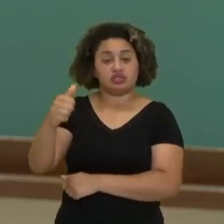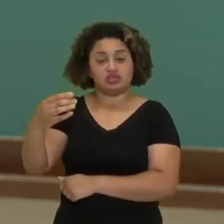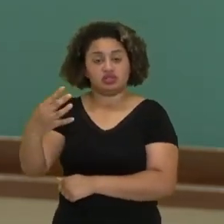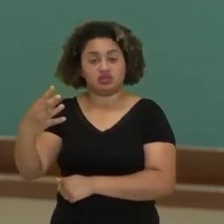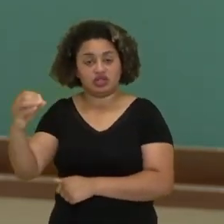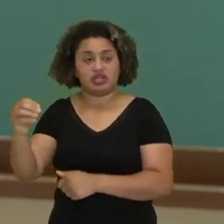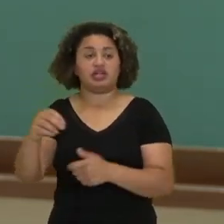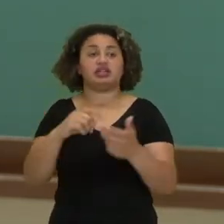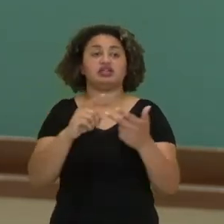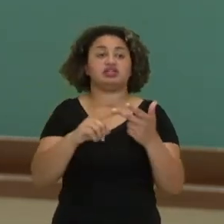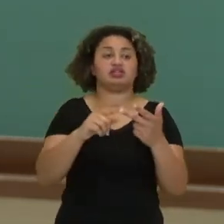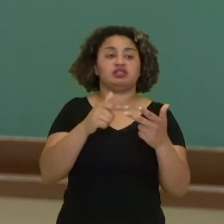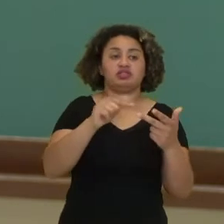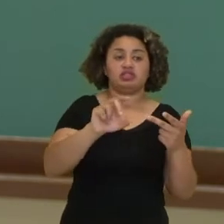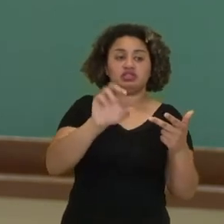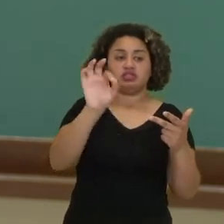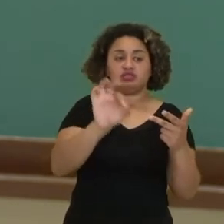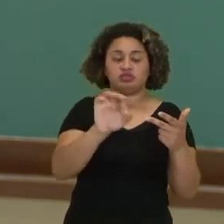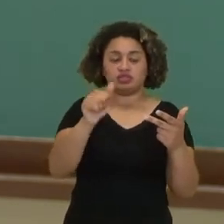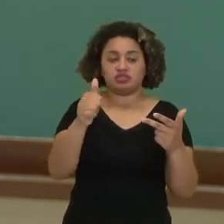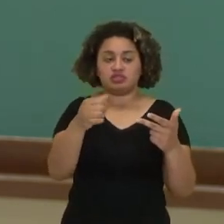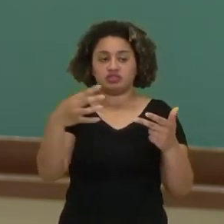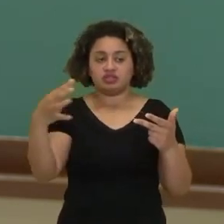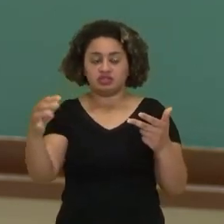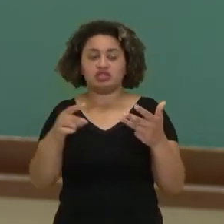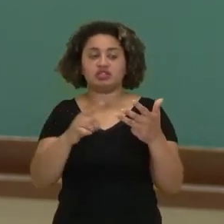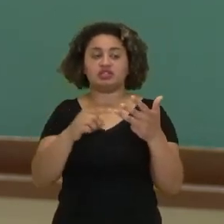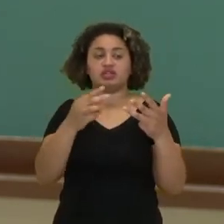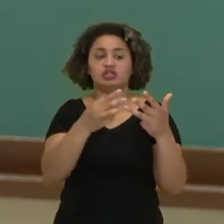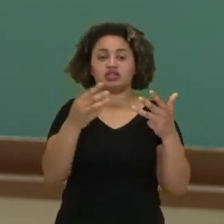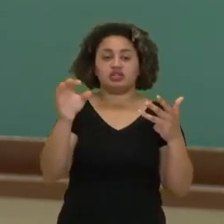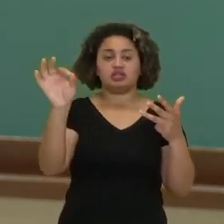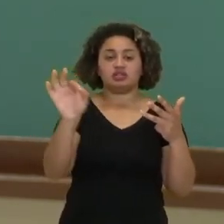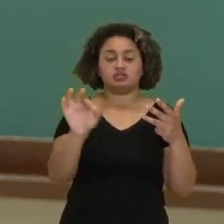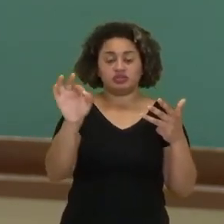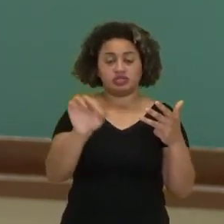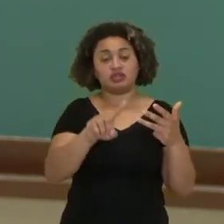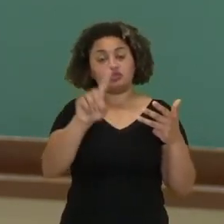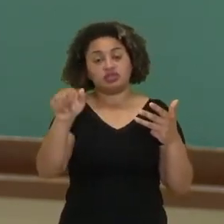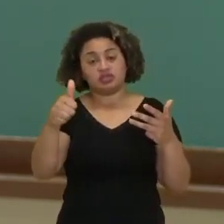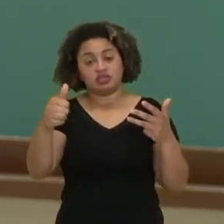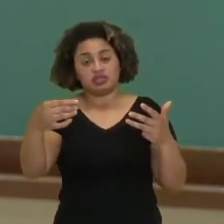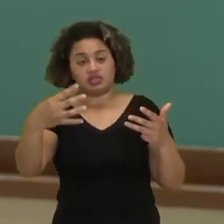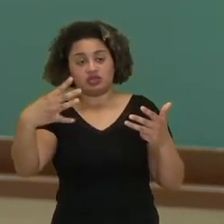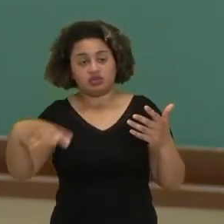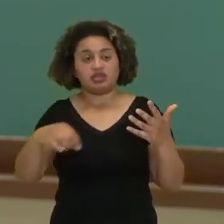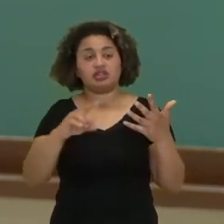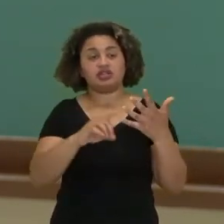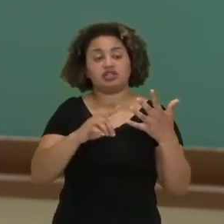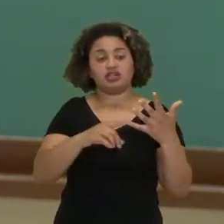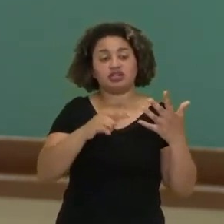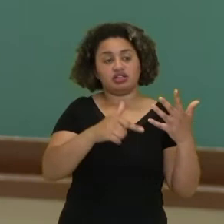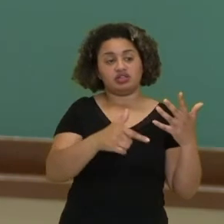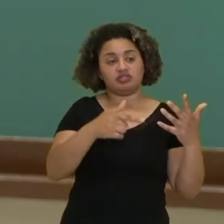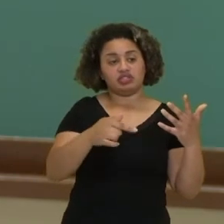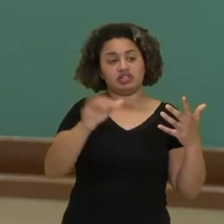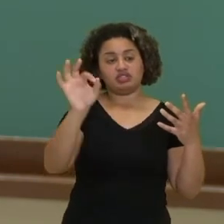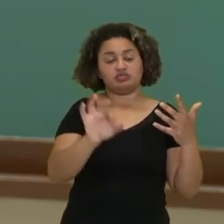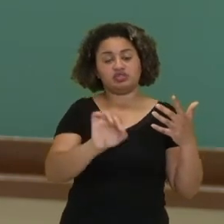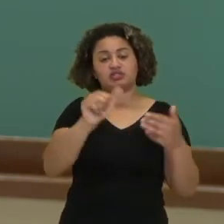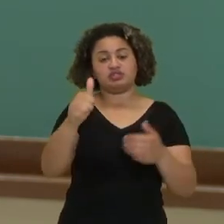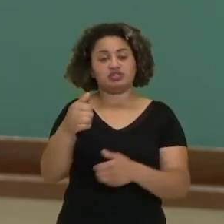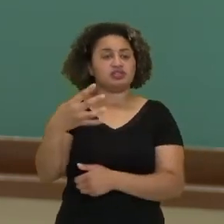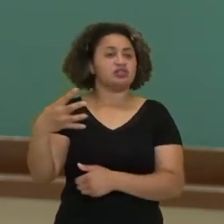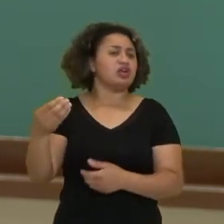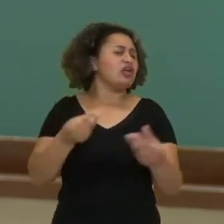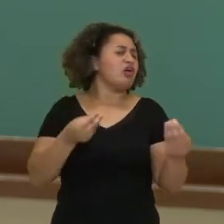de 140, 33% de 140 e 27% de 140. Como é que a gente pode fazer